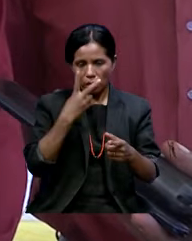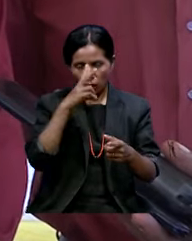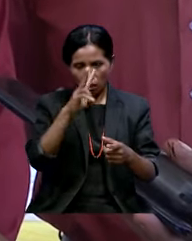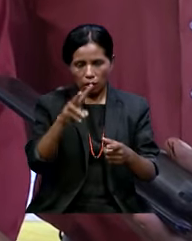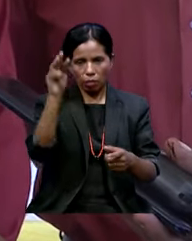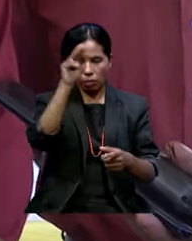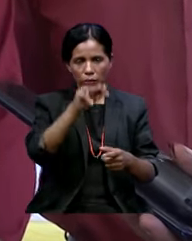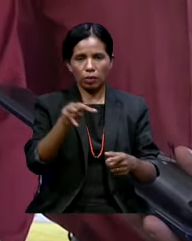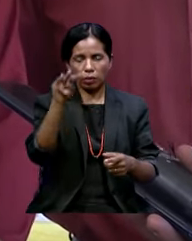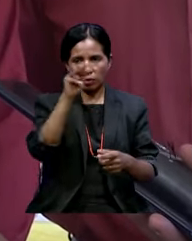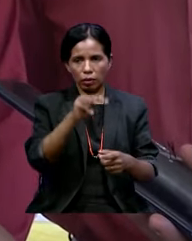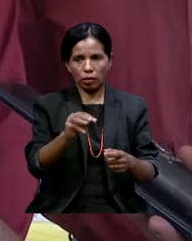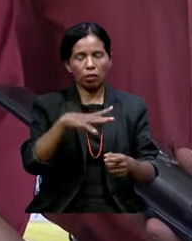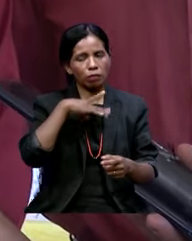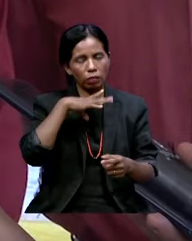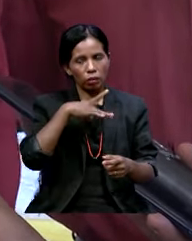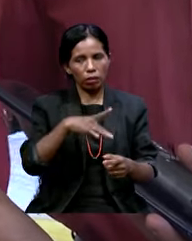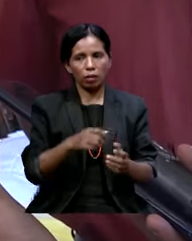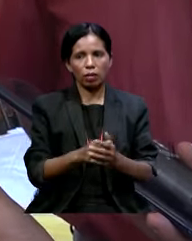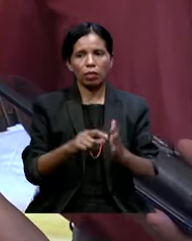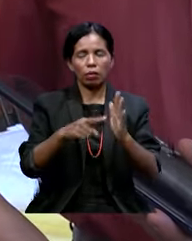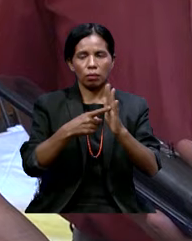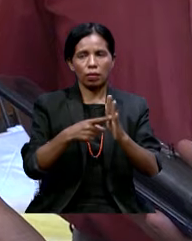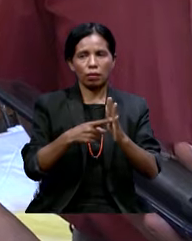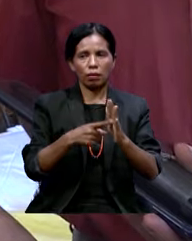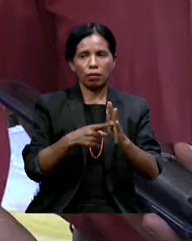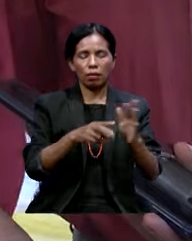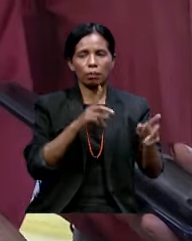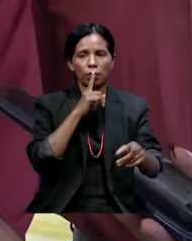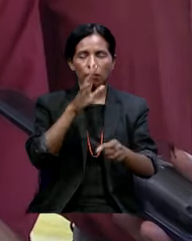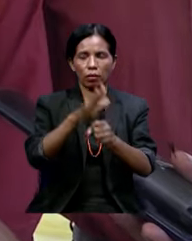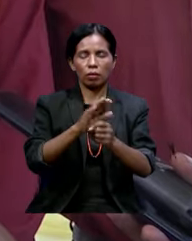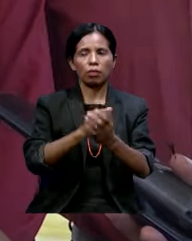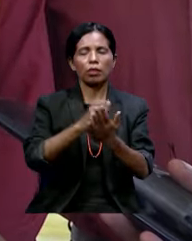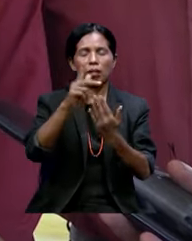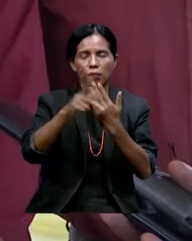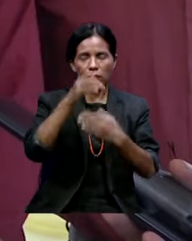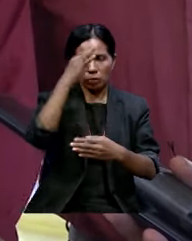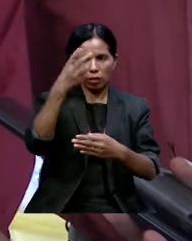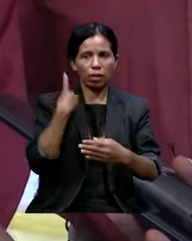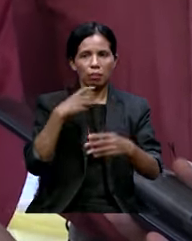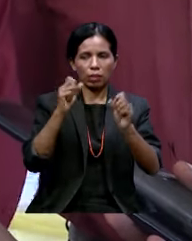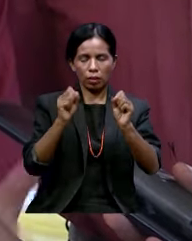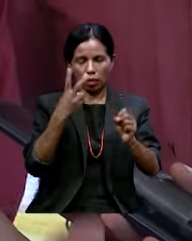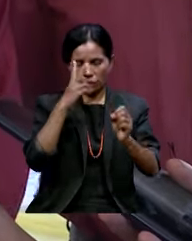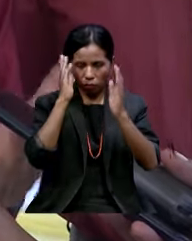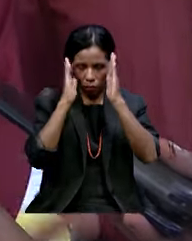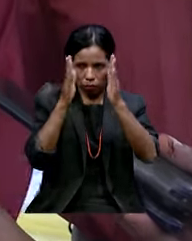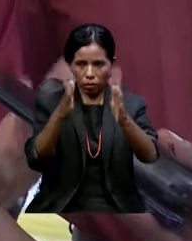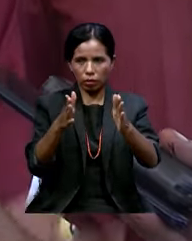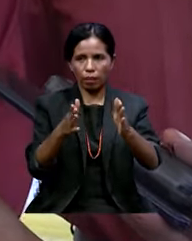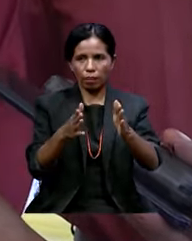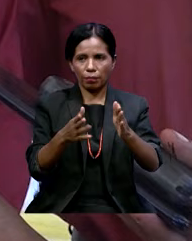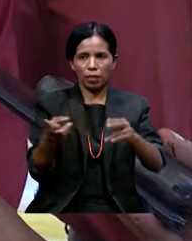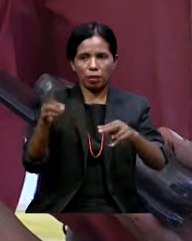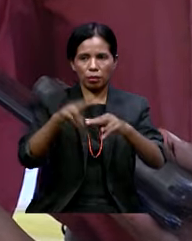monitorisau. Lisu sih haru rautnya kalau promete kata Abril bahwa ini kami tinggi intensifamente ya.